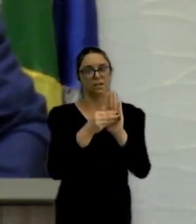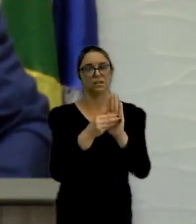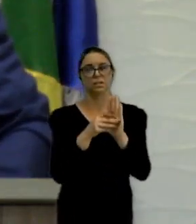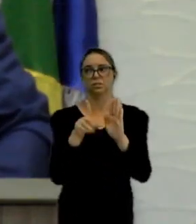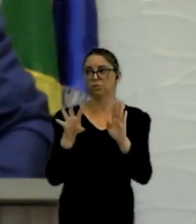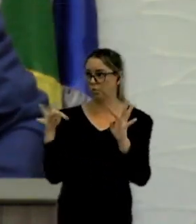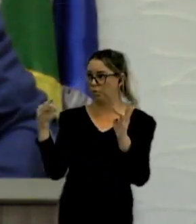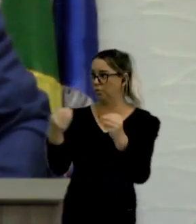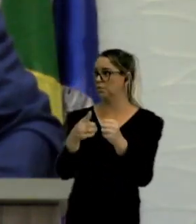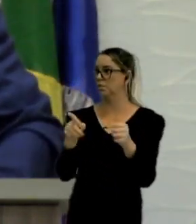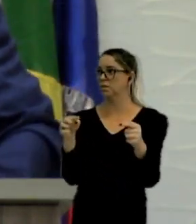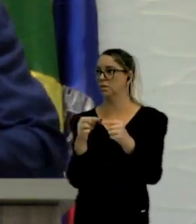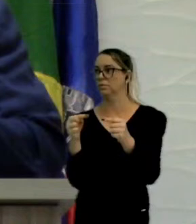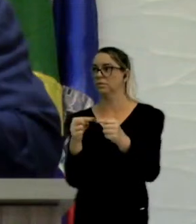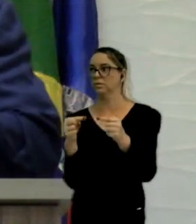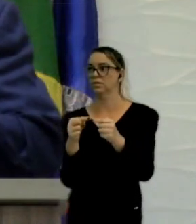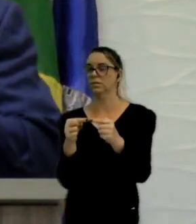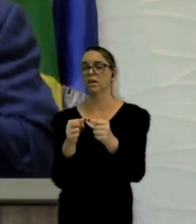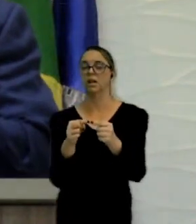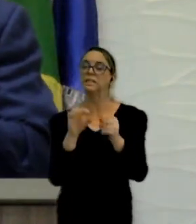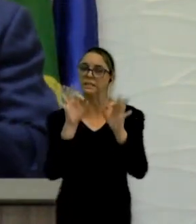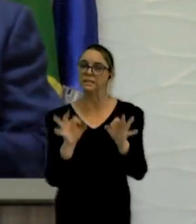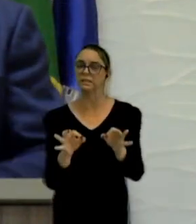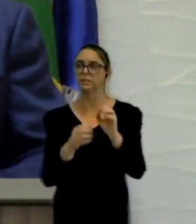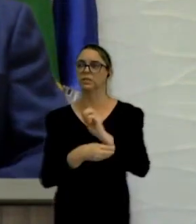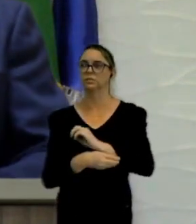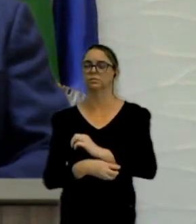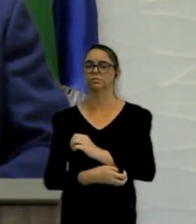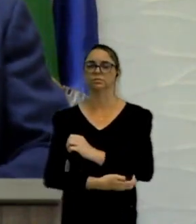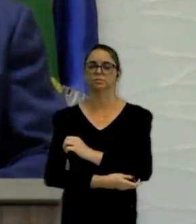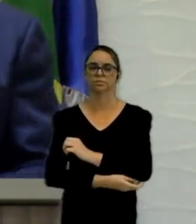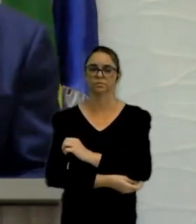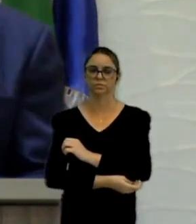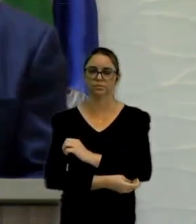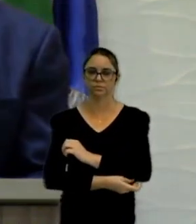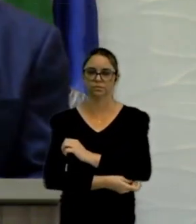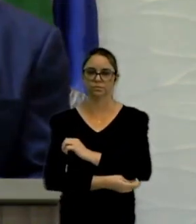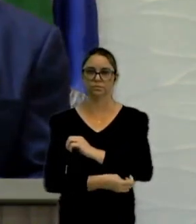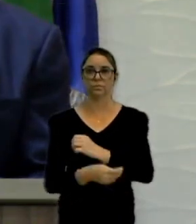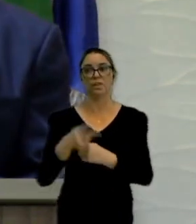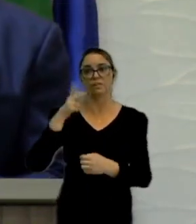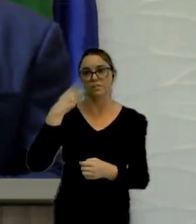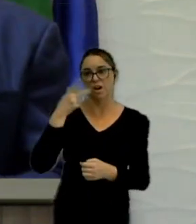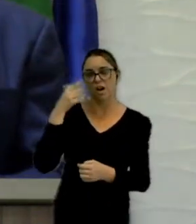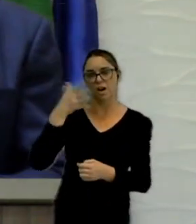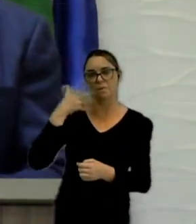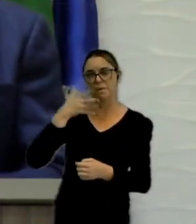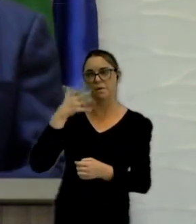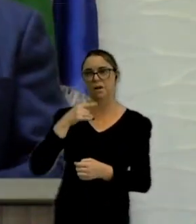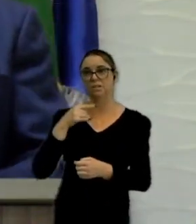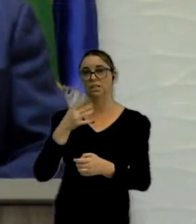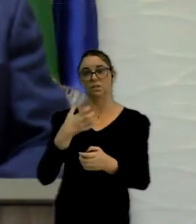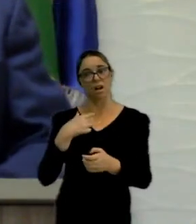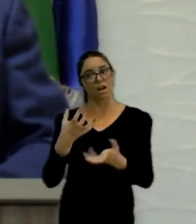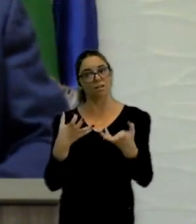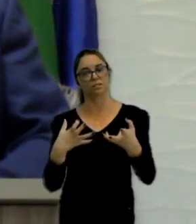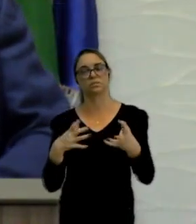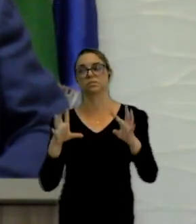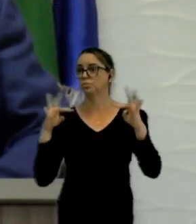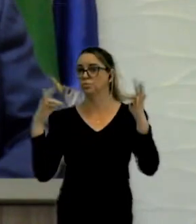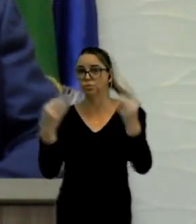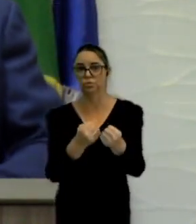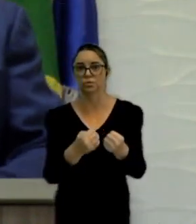concordar, a emenda vale. Aqui eu estou colocando verbal. Que todos, que